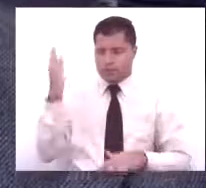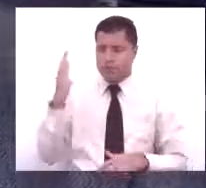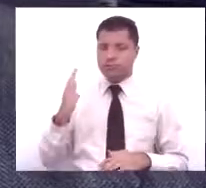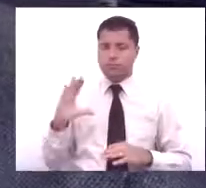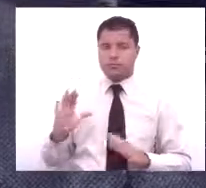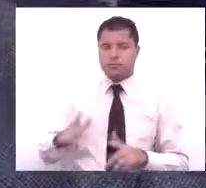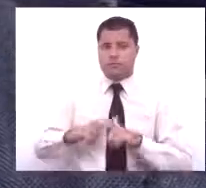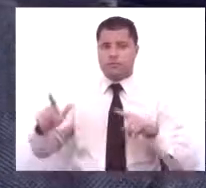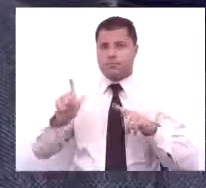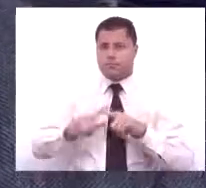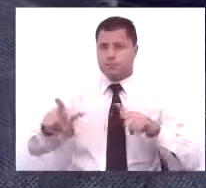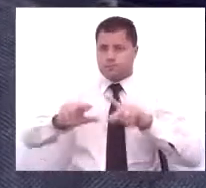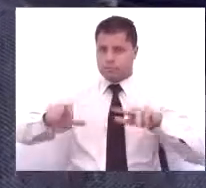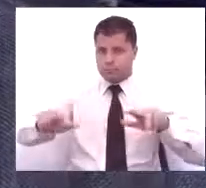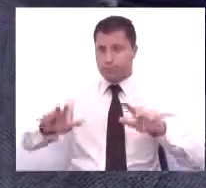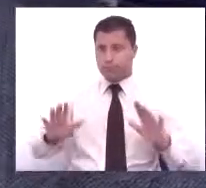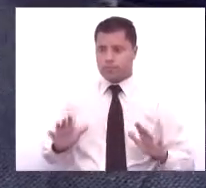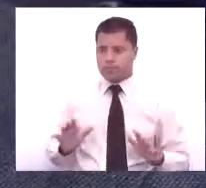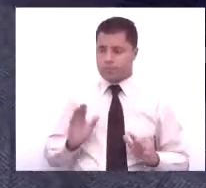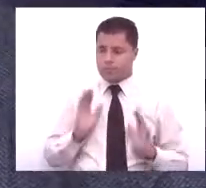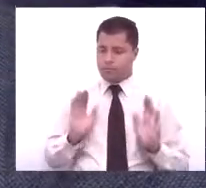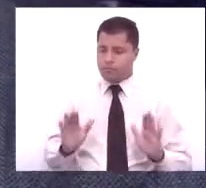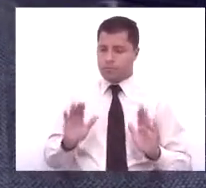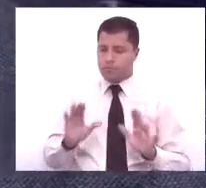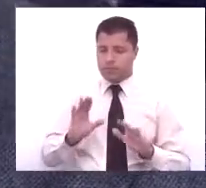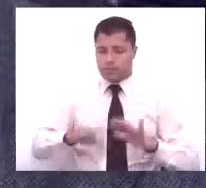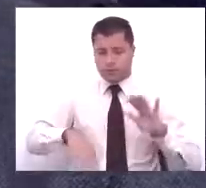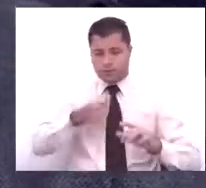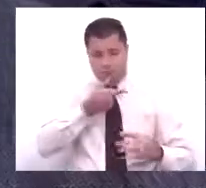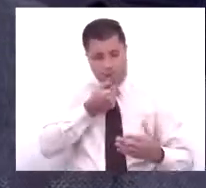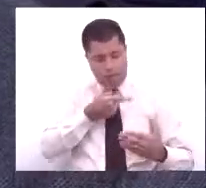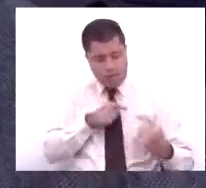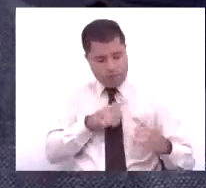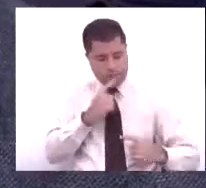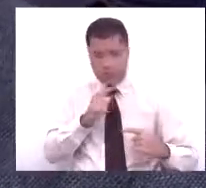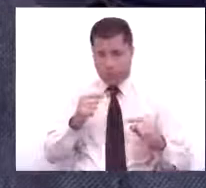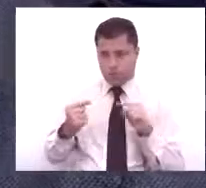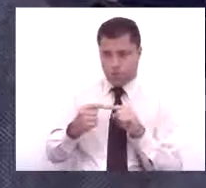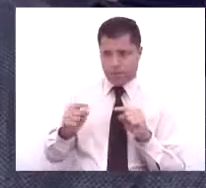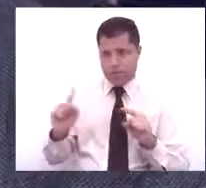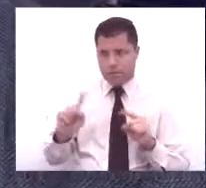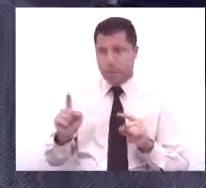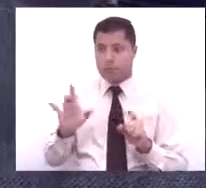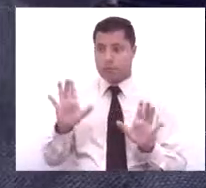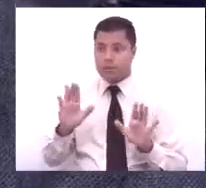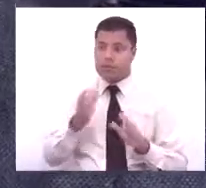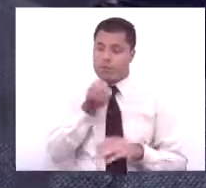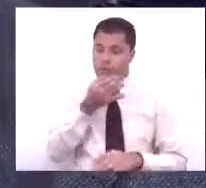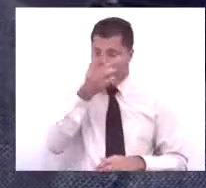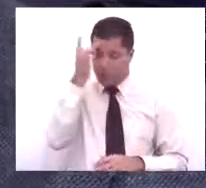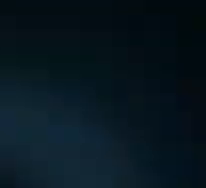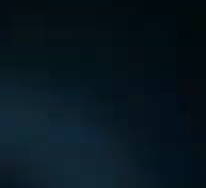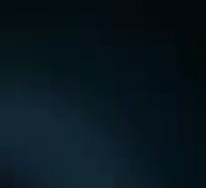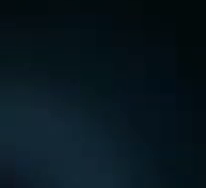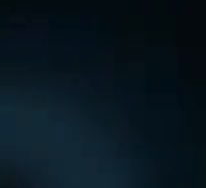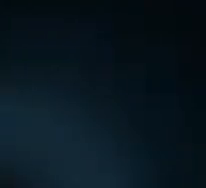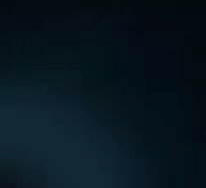numa prescrição que há conflito de medicamento para medicamento. Então é importante ter o técnico para ajudar até o paciente.